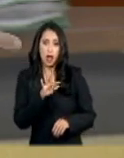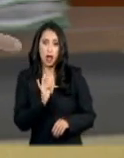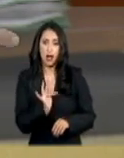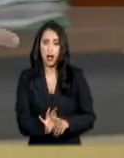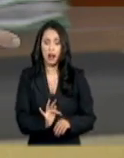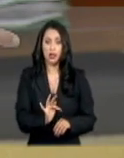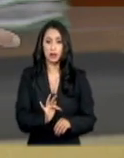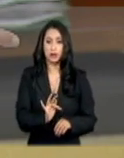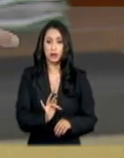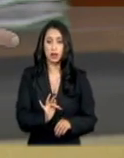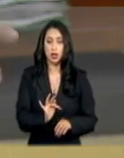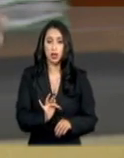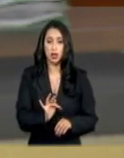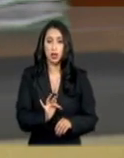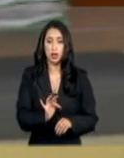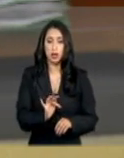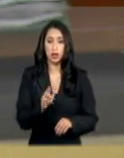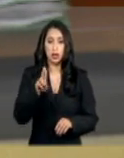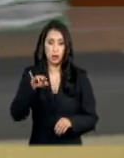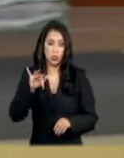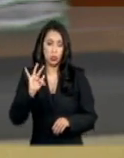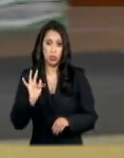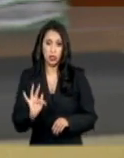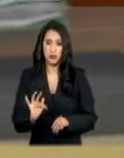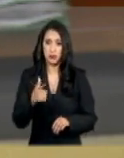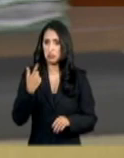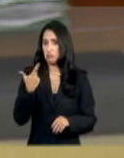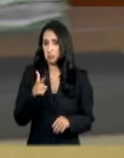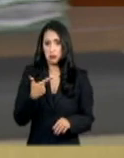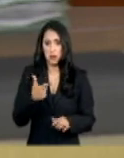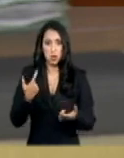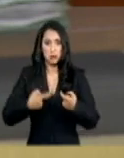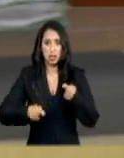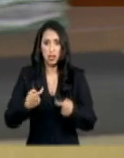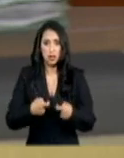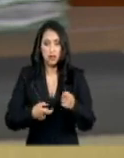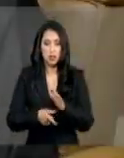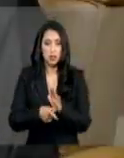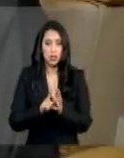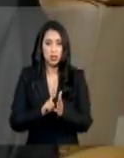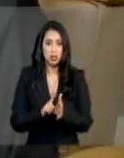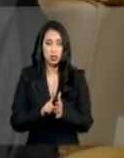ou órgão novo no o debate decisão prêmios